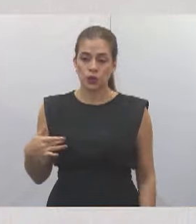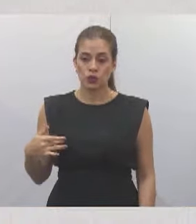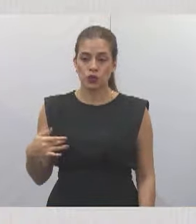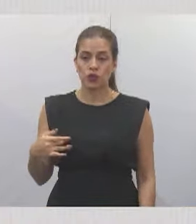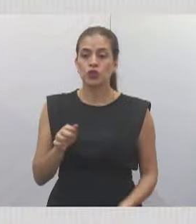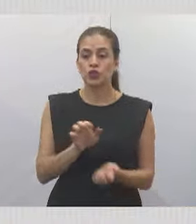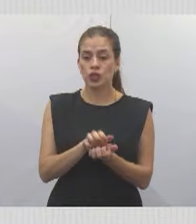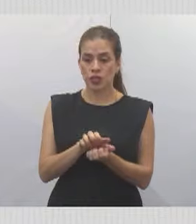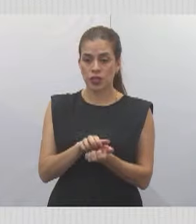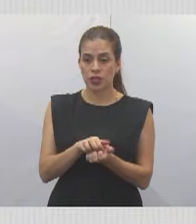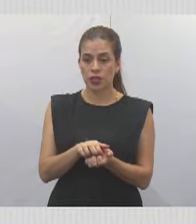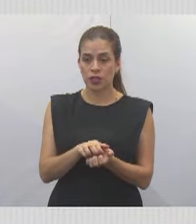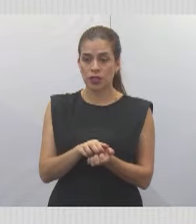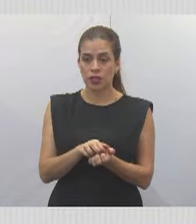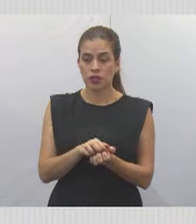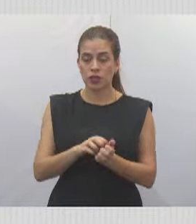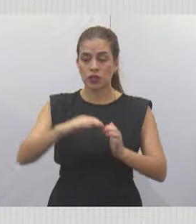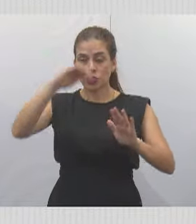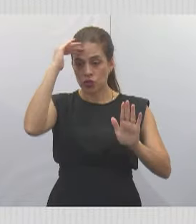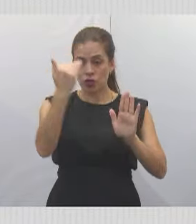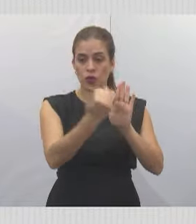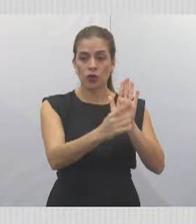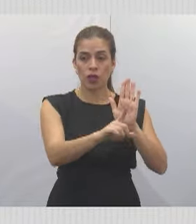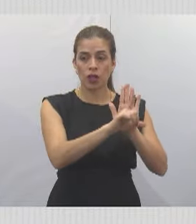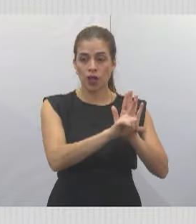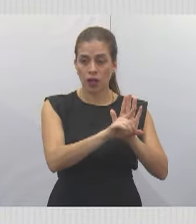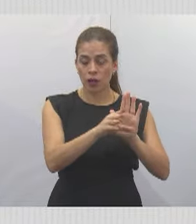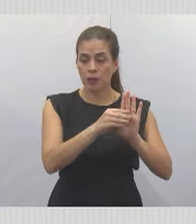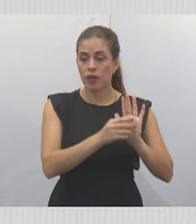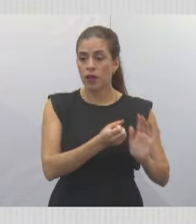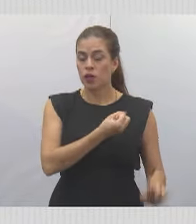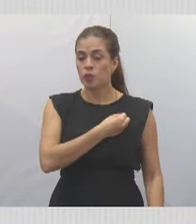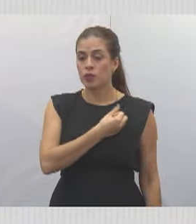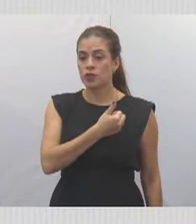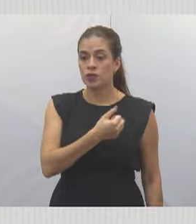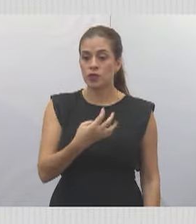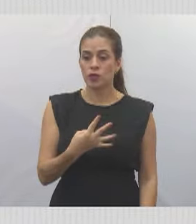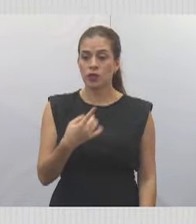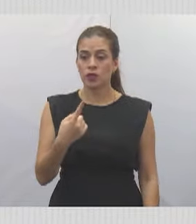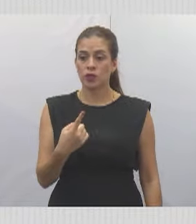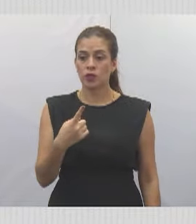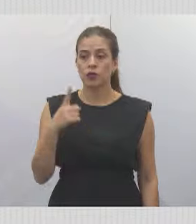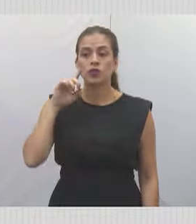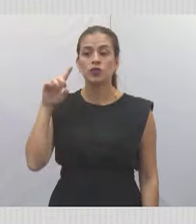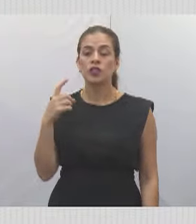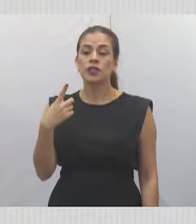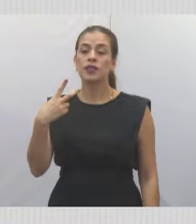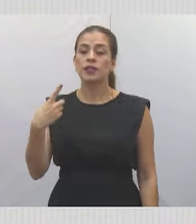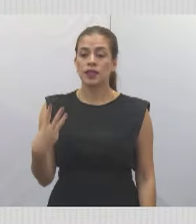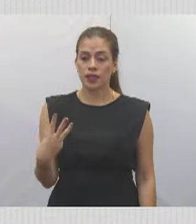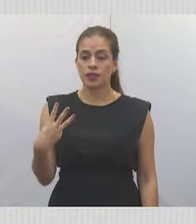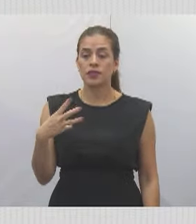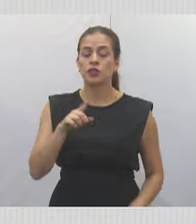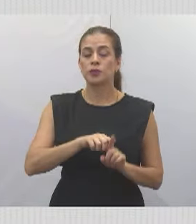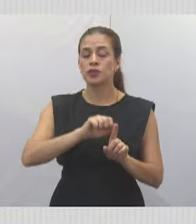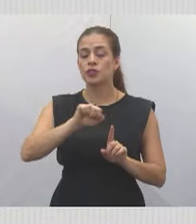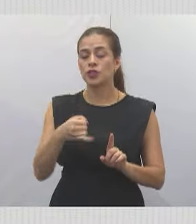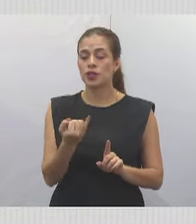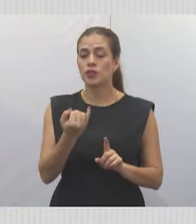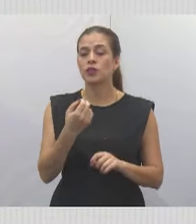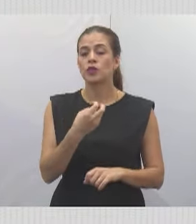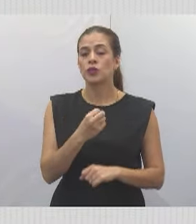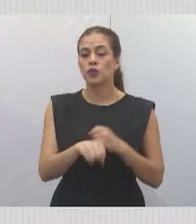em cumprimento à Lei Complementar nº 141, de 13 de janeiro de 2012. Secretária